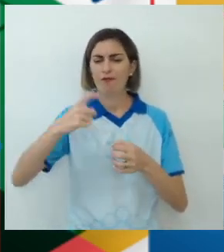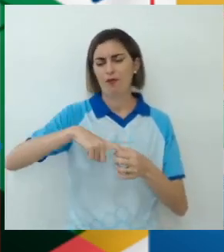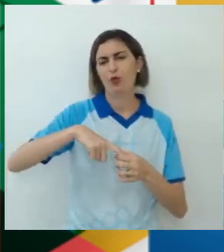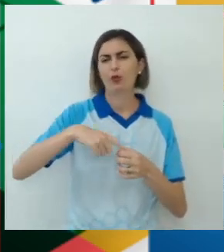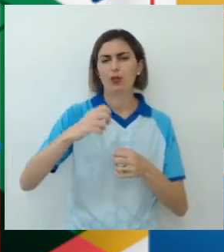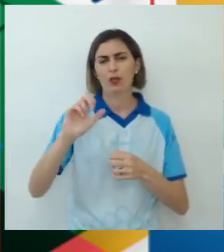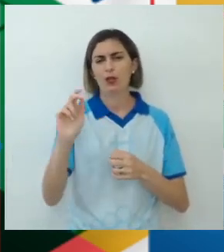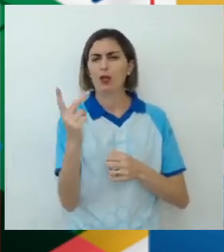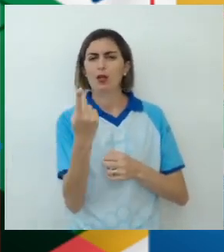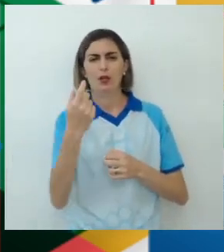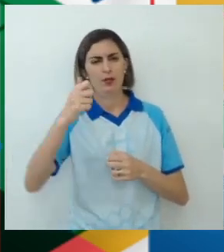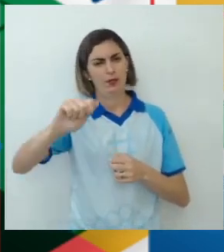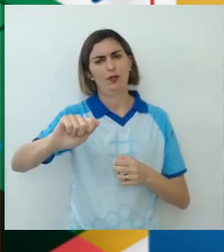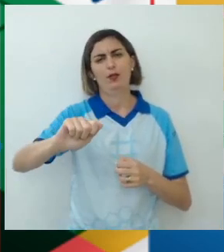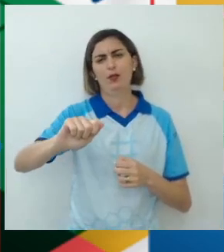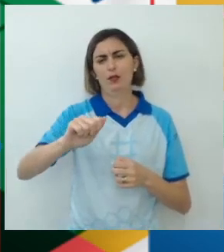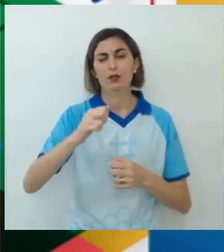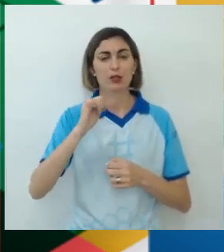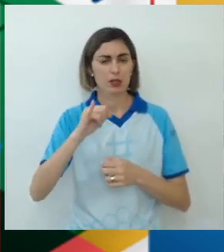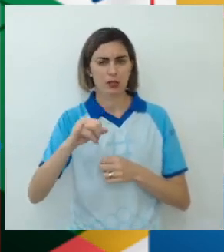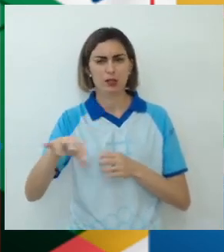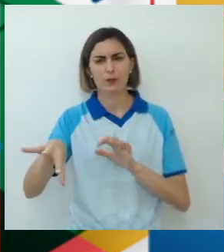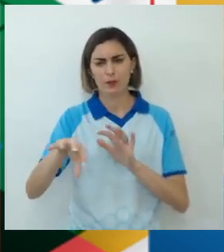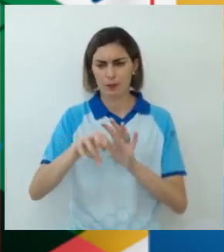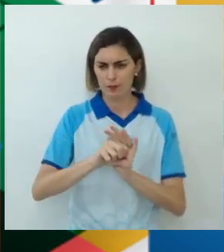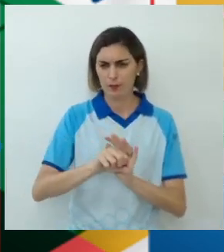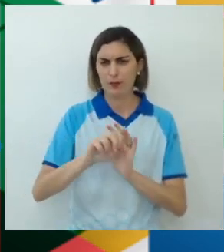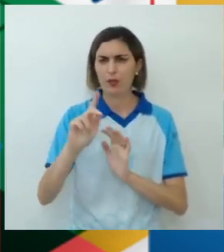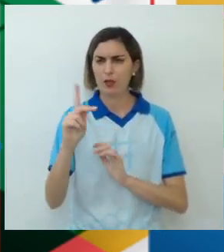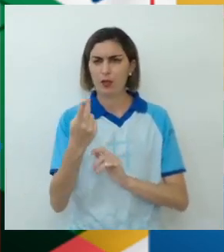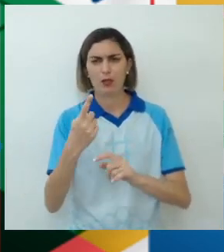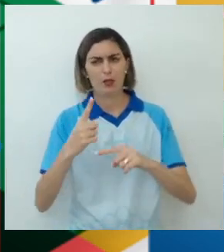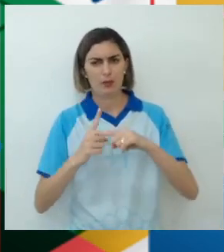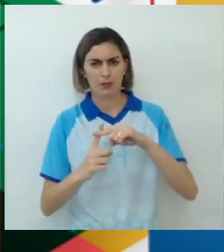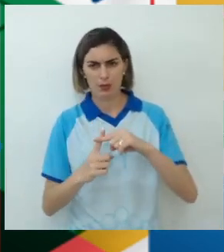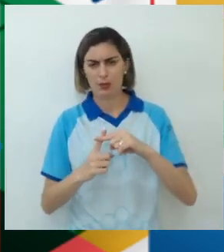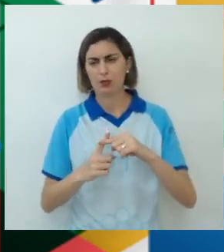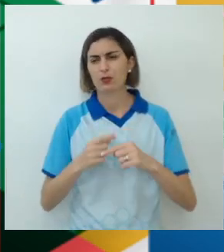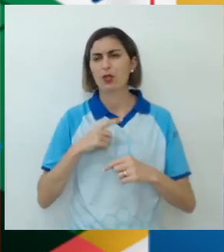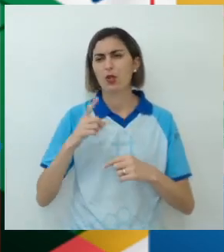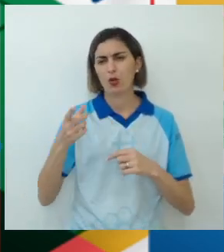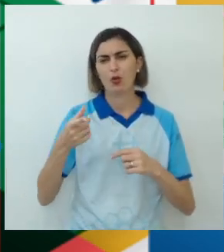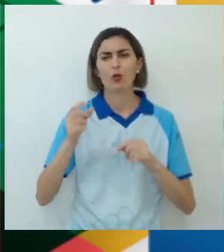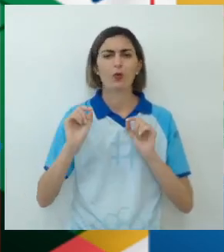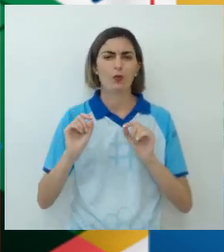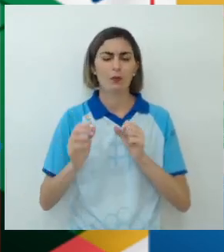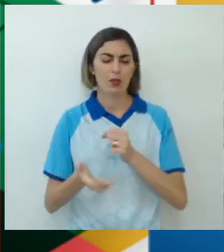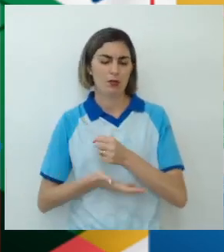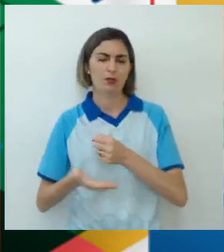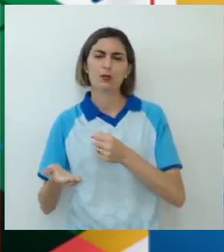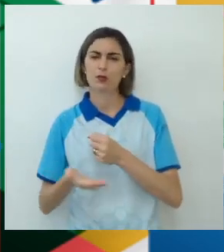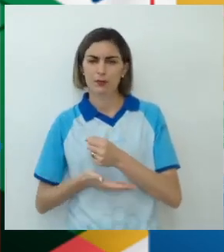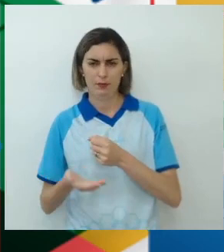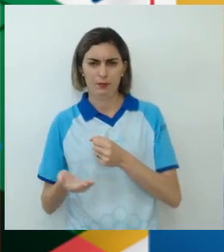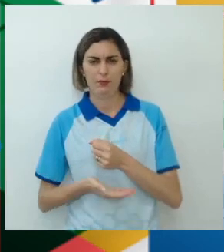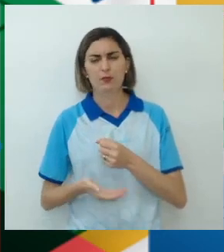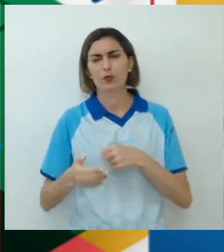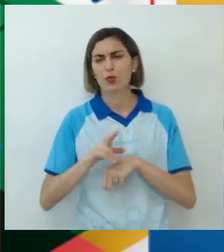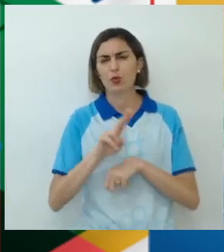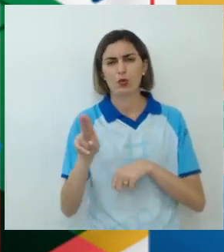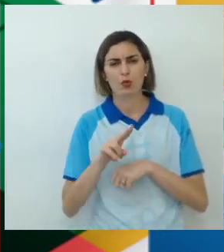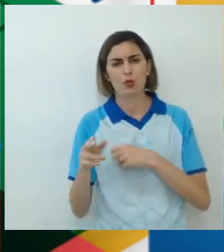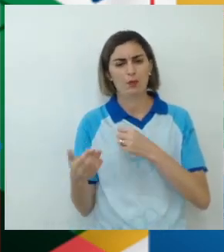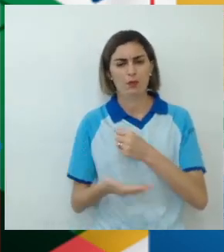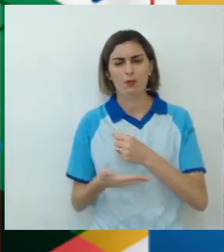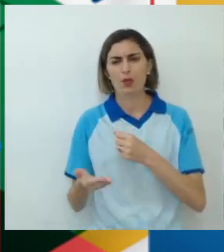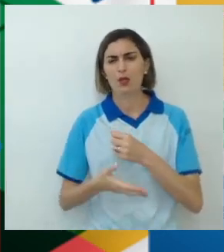ser HA. Então, se ele vai receber o H+, ele está se comportando como uma base. A gente chama isso de